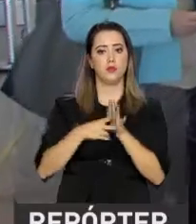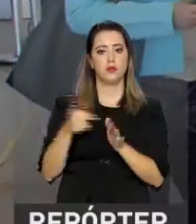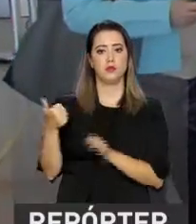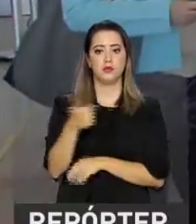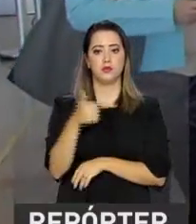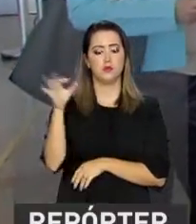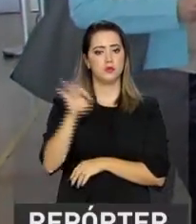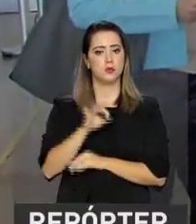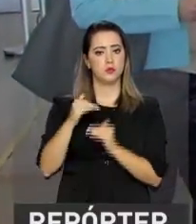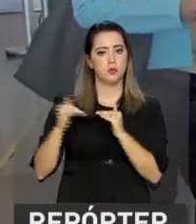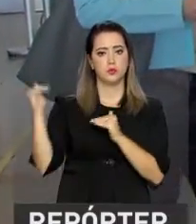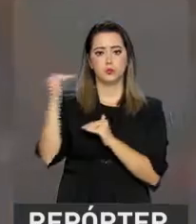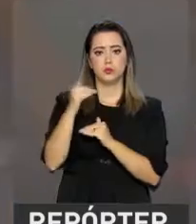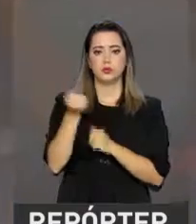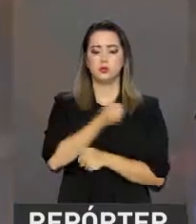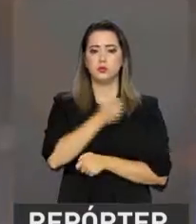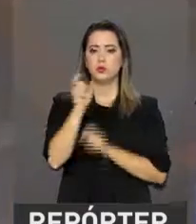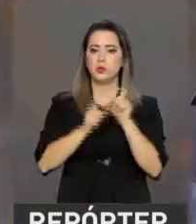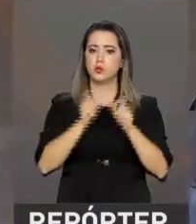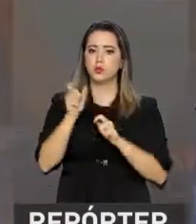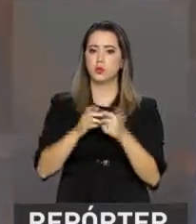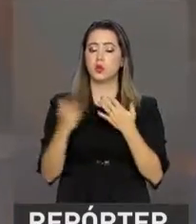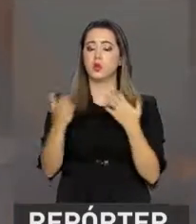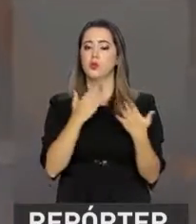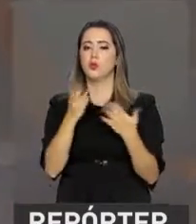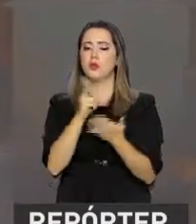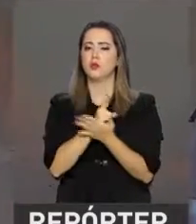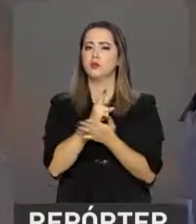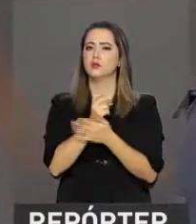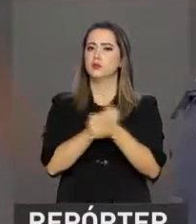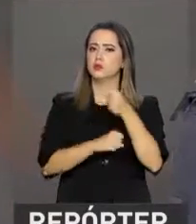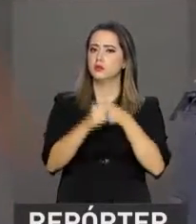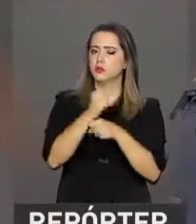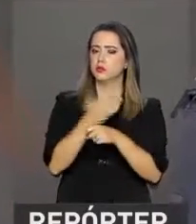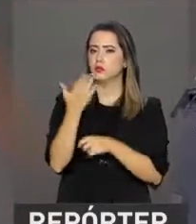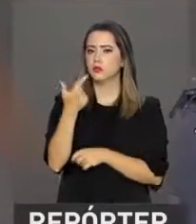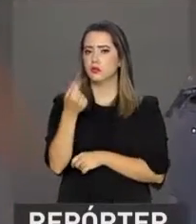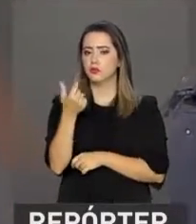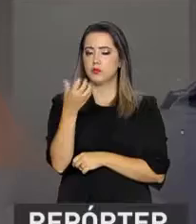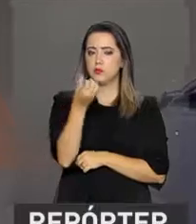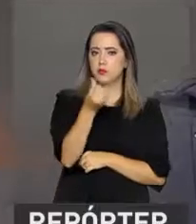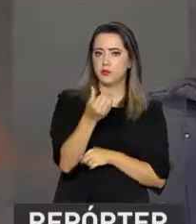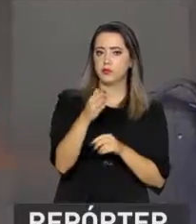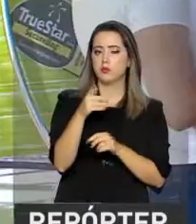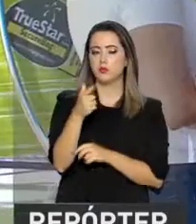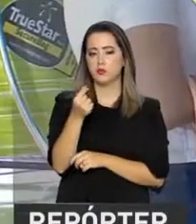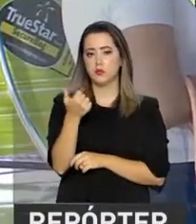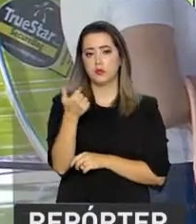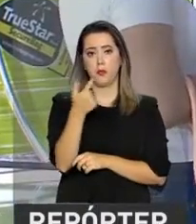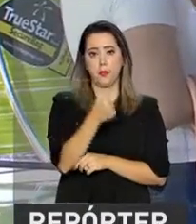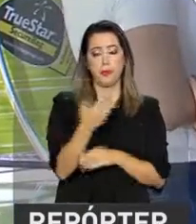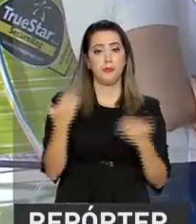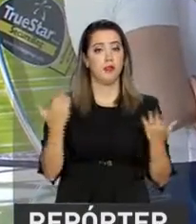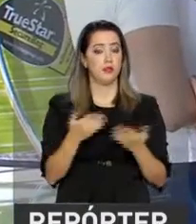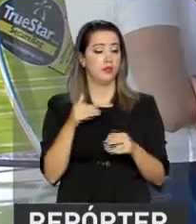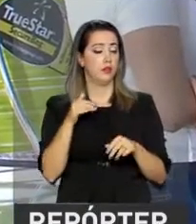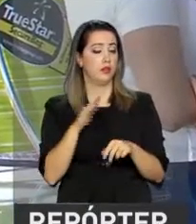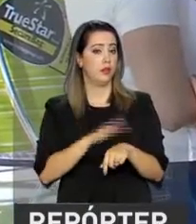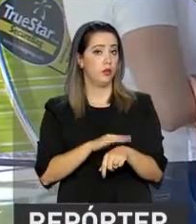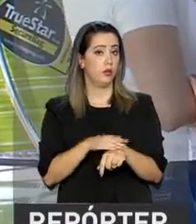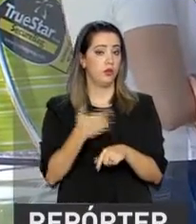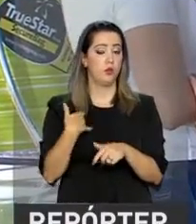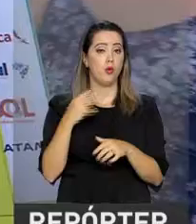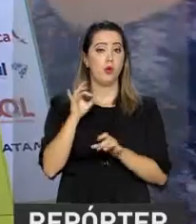no número de passageiros em relação ao mesmo período de 2006 2017 e até agora o esquema